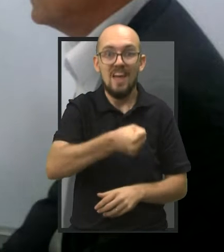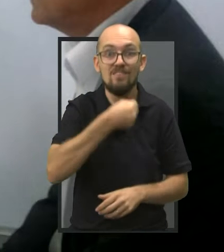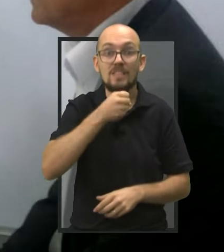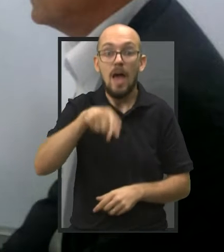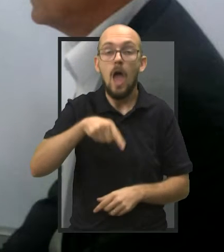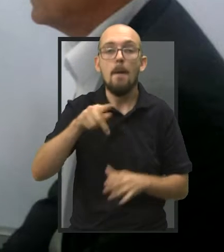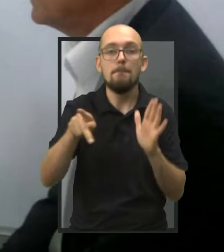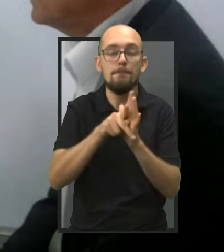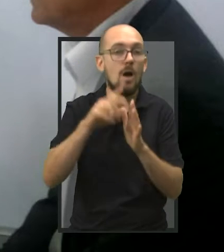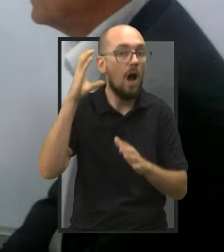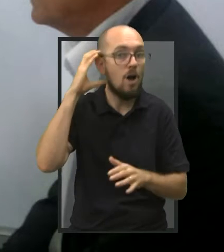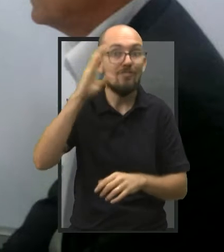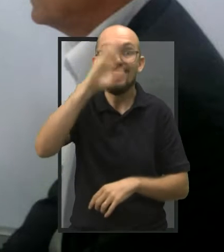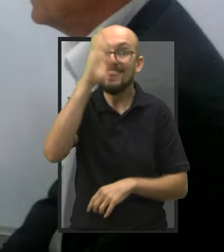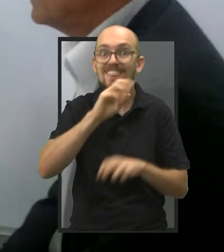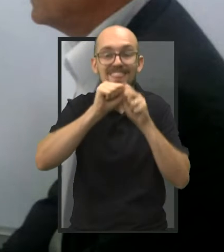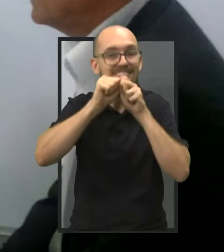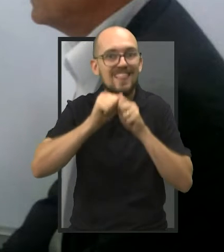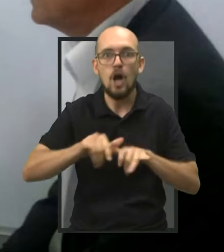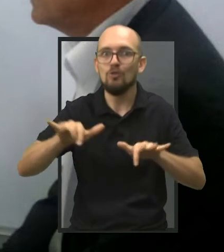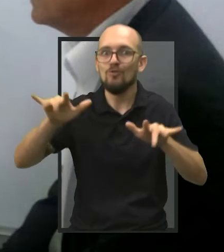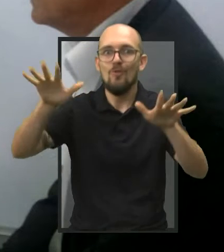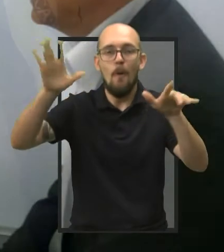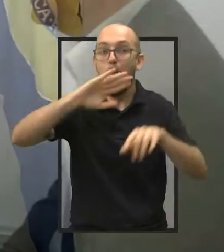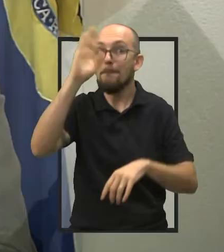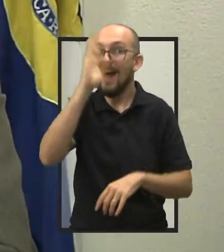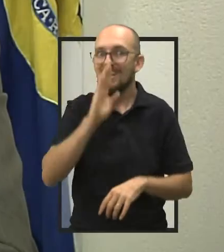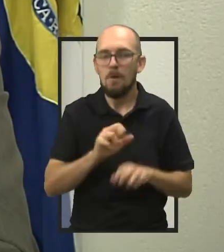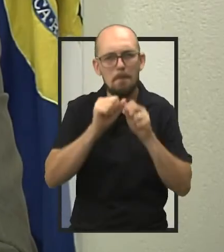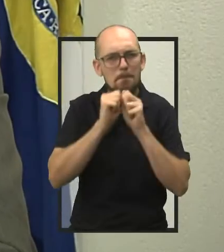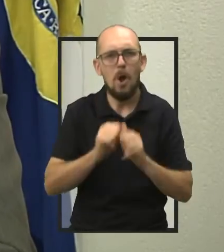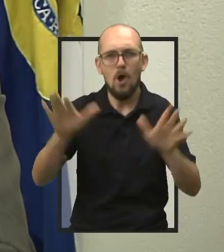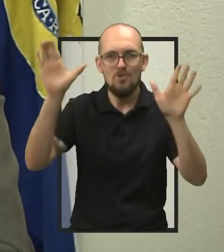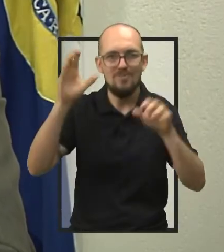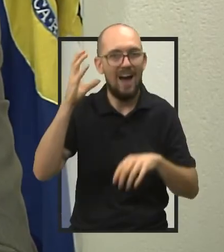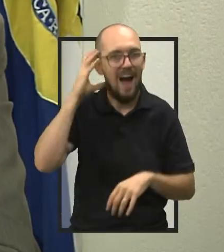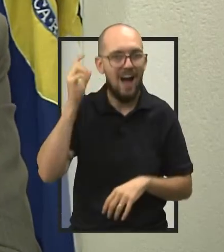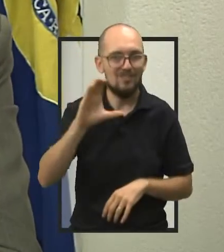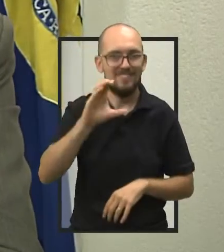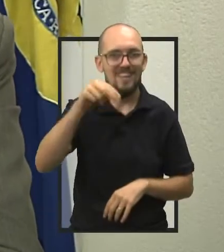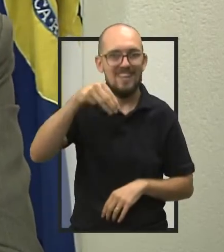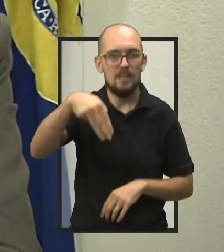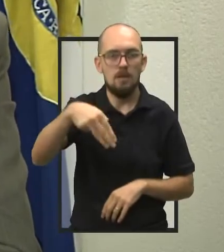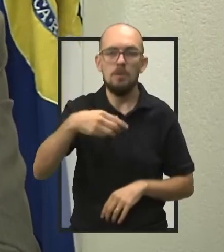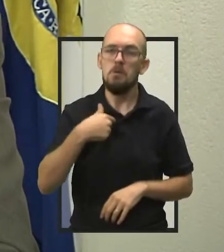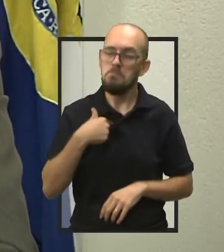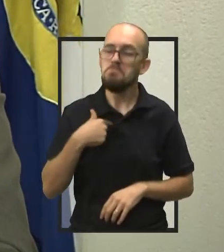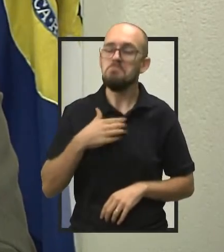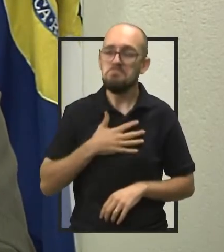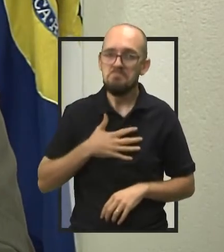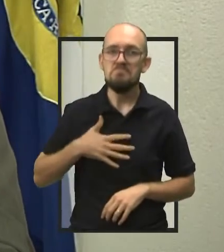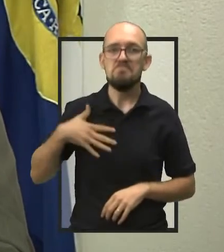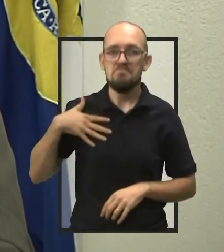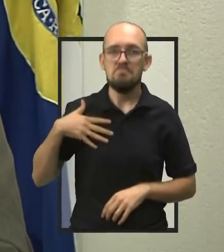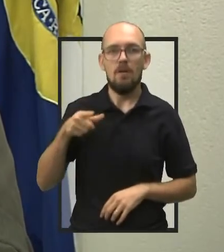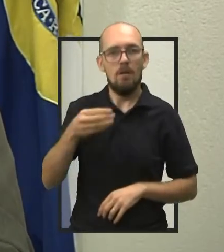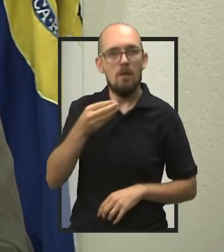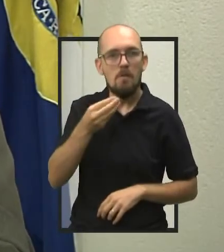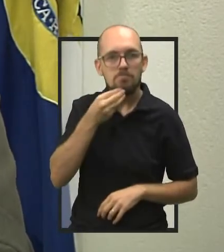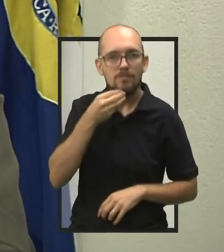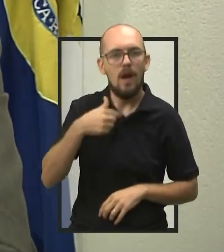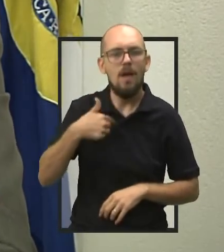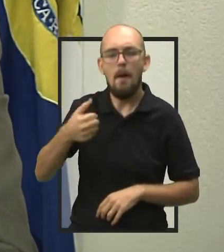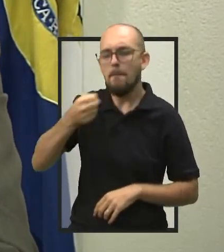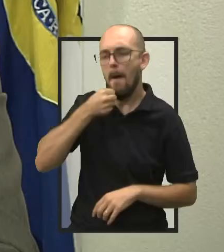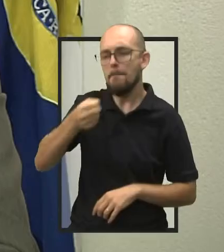rede nacional para a rádio da Confederação. E eu tive nessa oportunidade, eu tive condições de